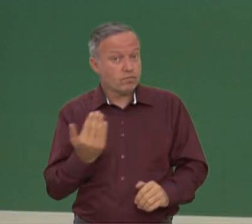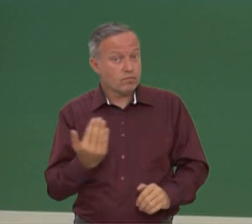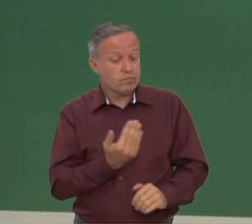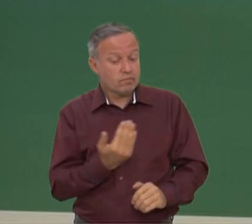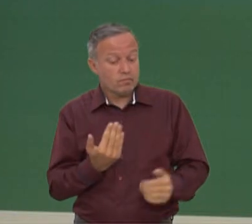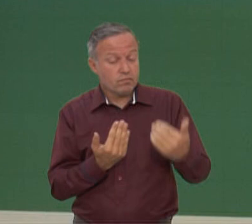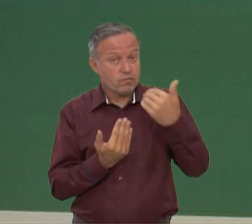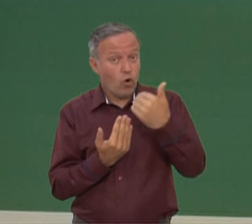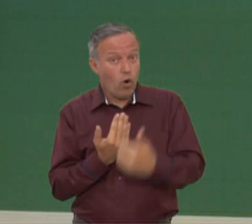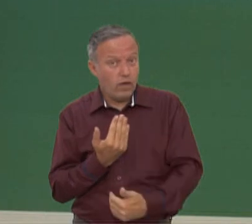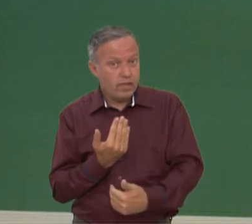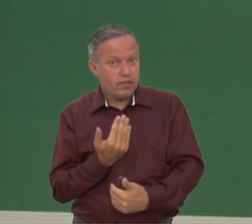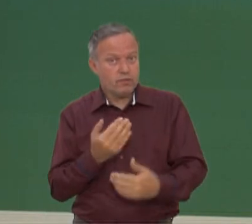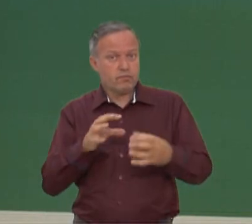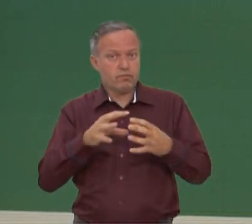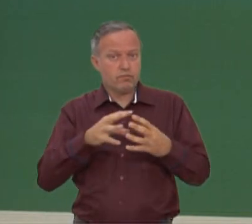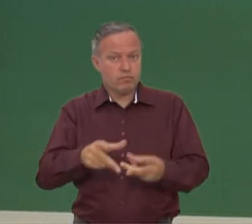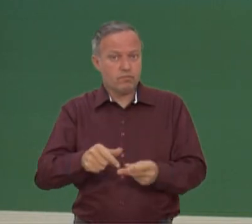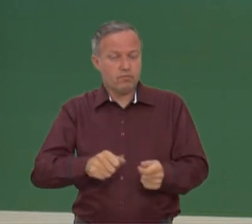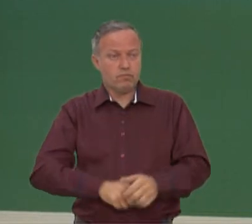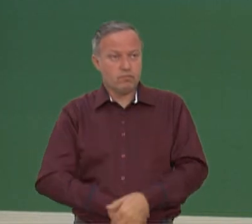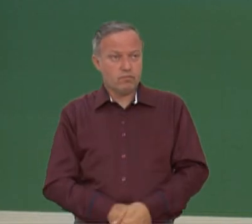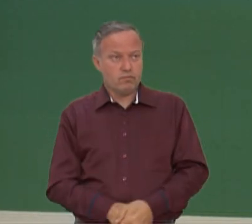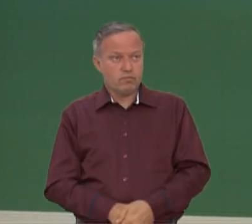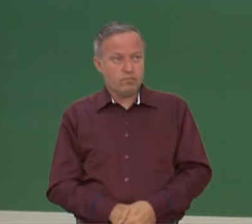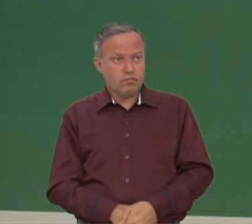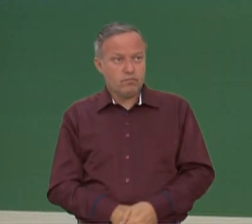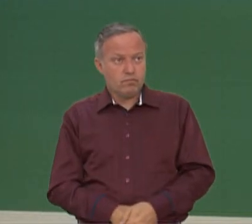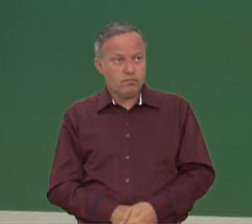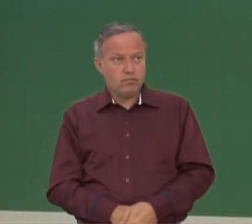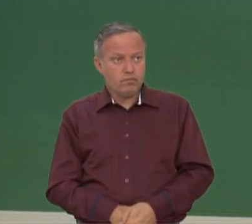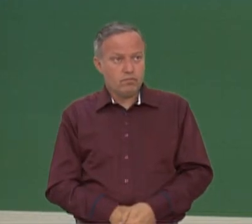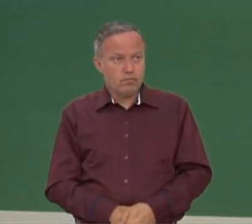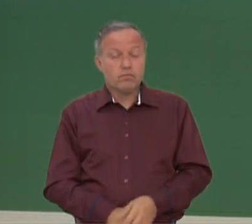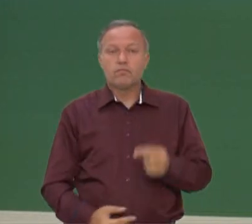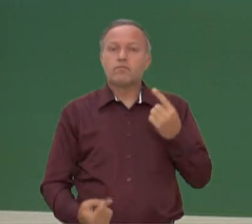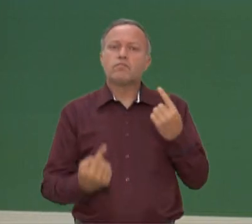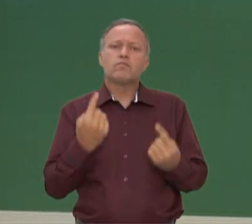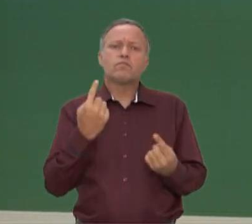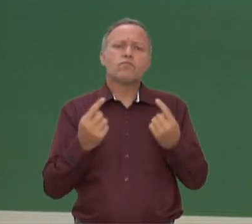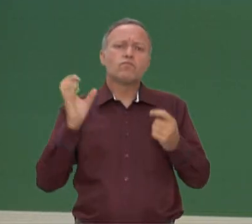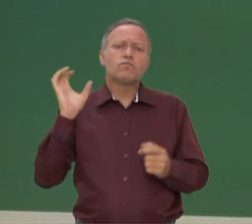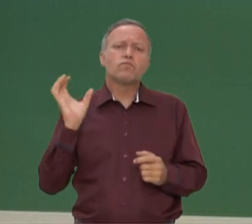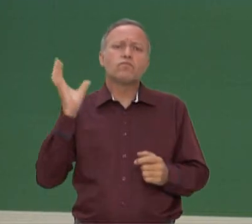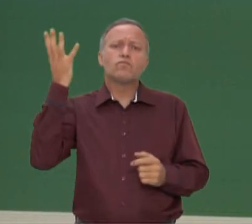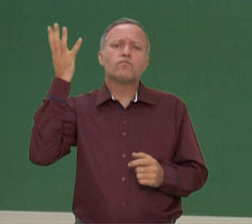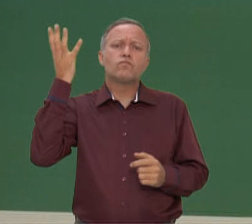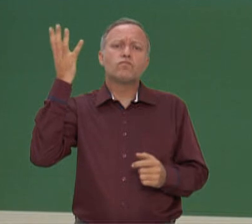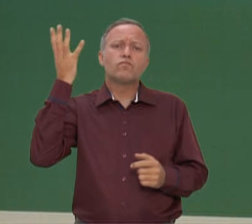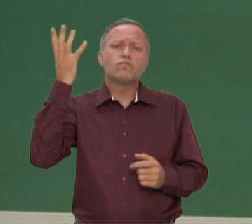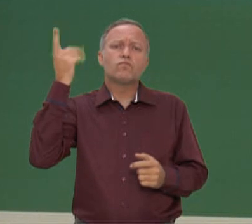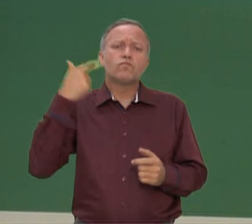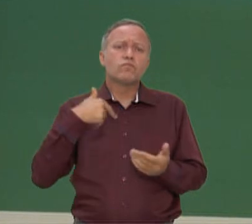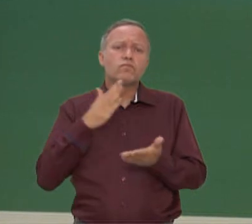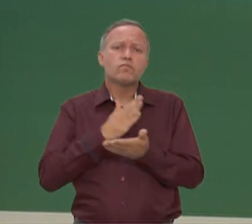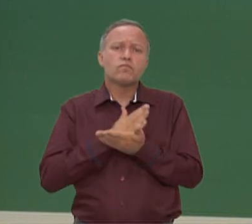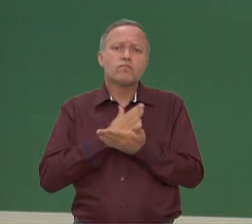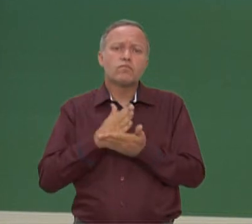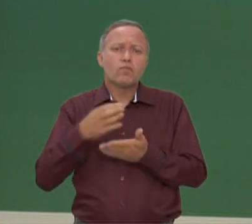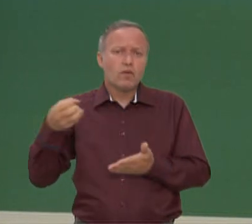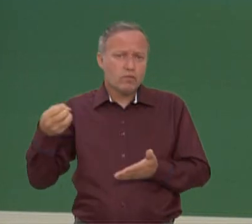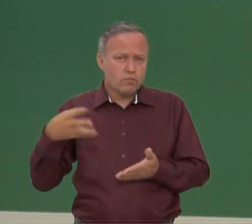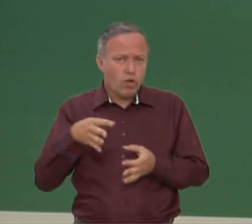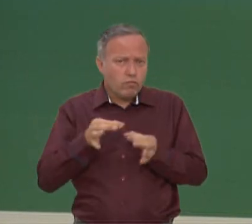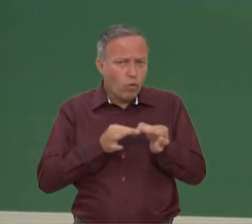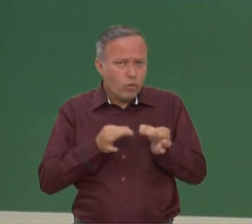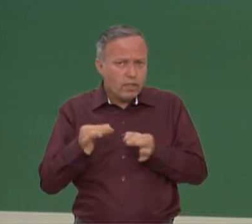ordem mundial. Quais foram os acontecimentos importantes aí que deram pontapé para essa nova